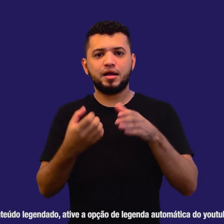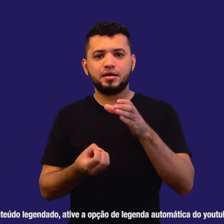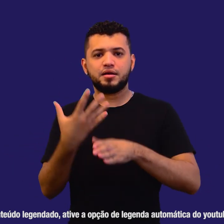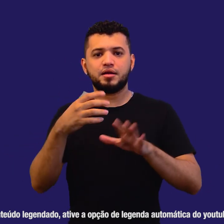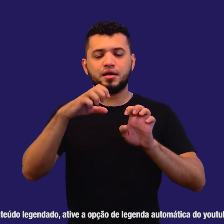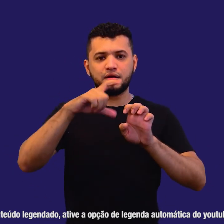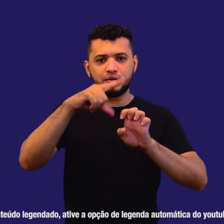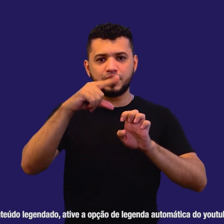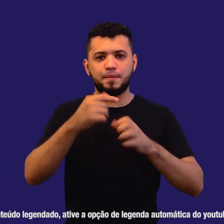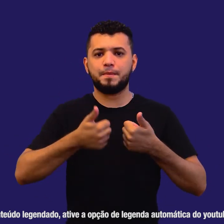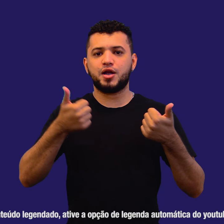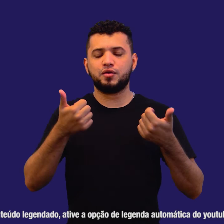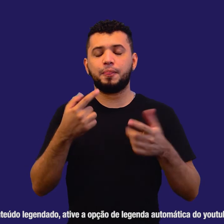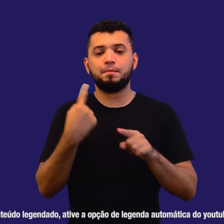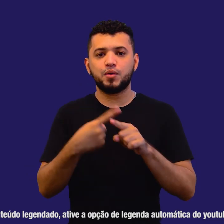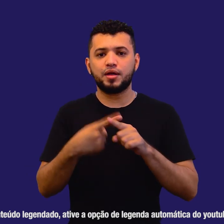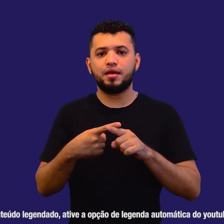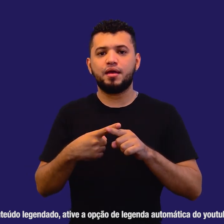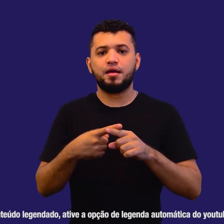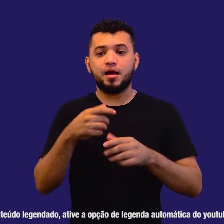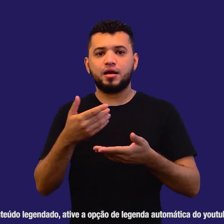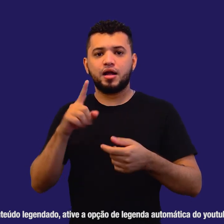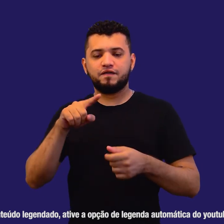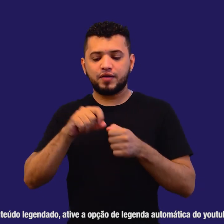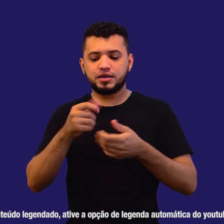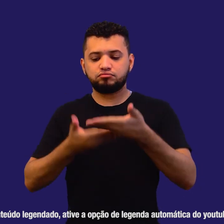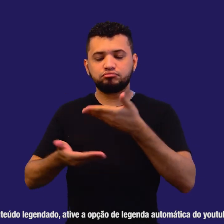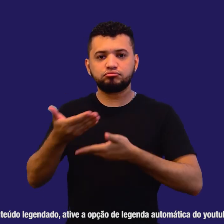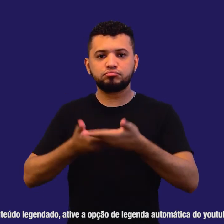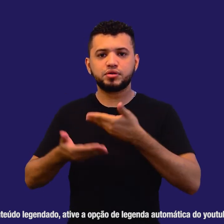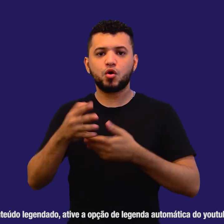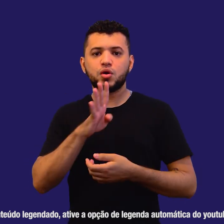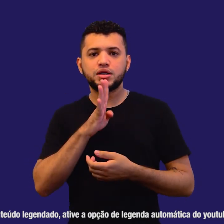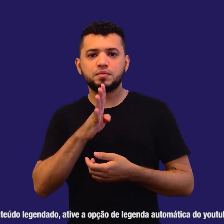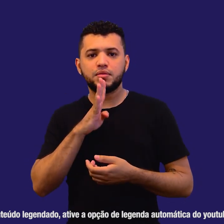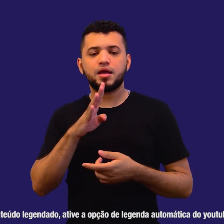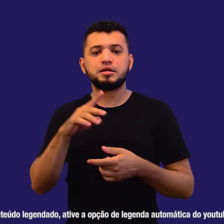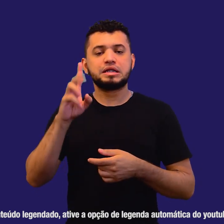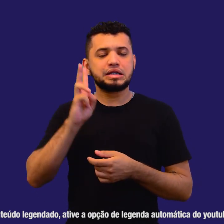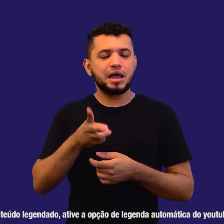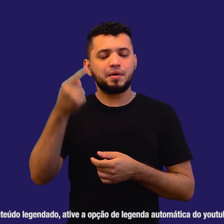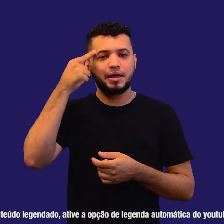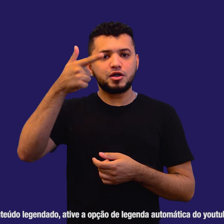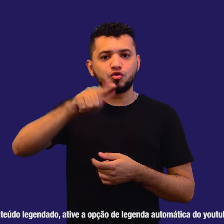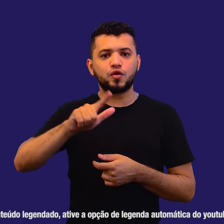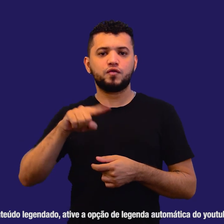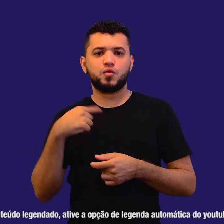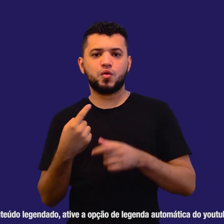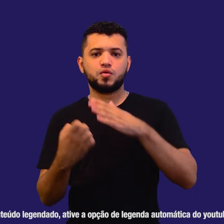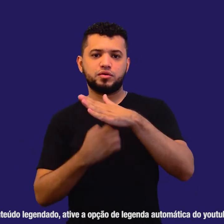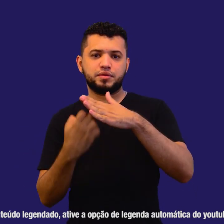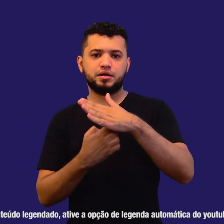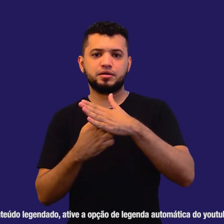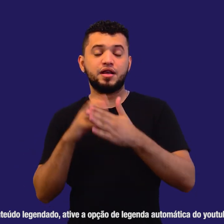né? Exatamente. A troca de conhecimentos é fundamental e sempre repensar os nossos negócios. E sempre